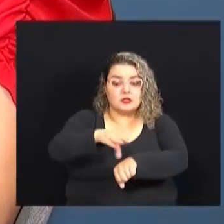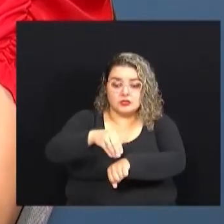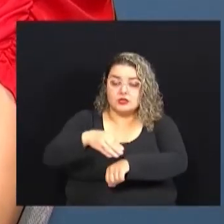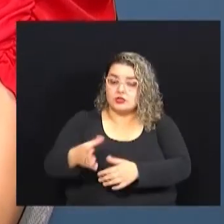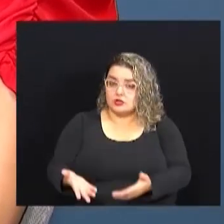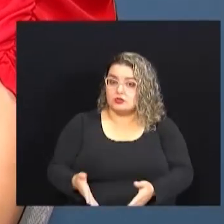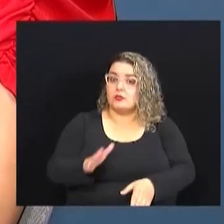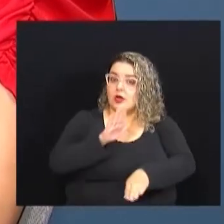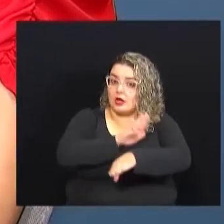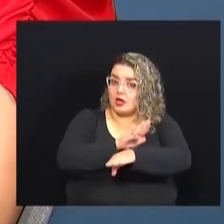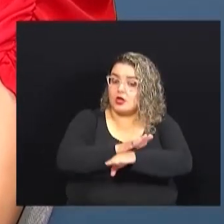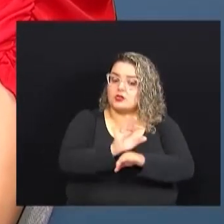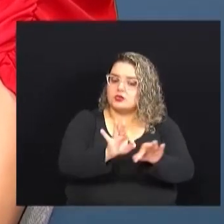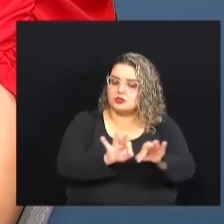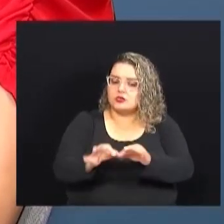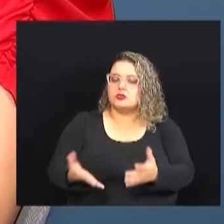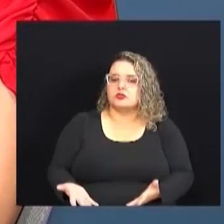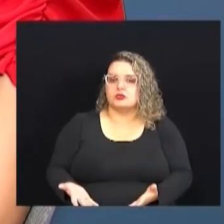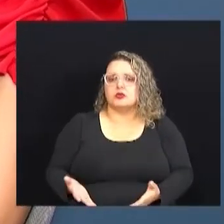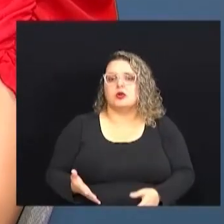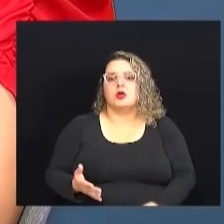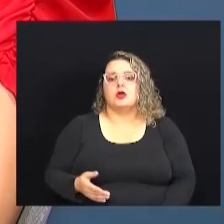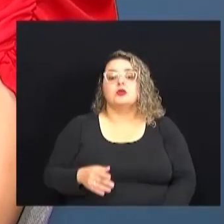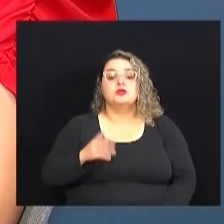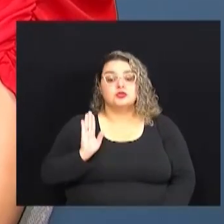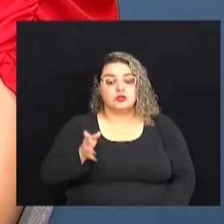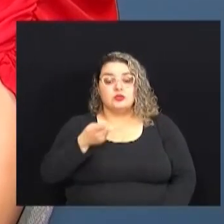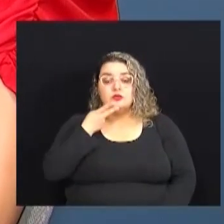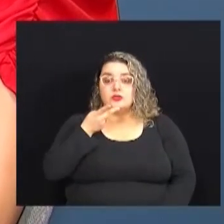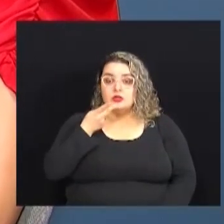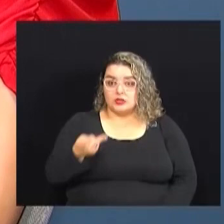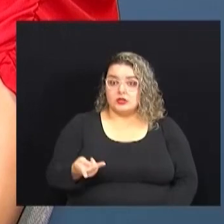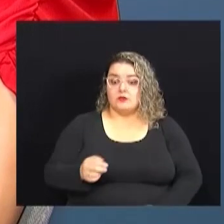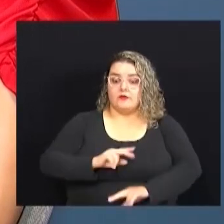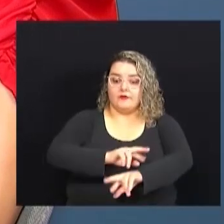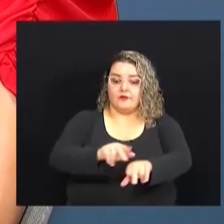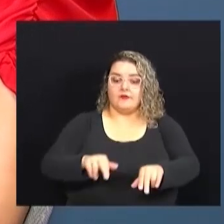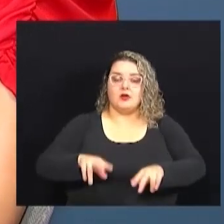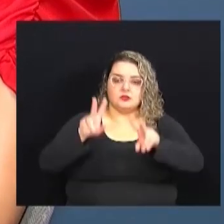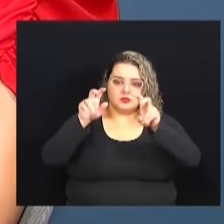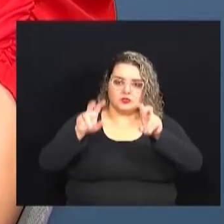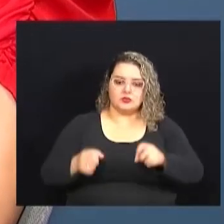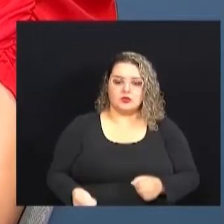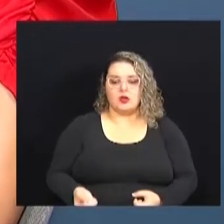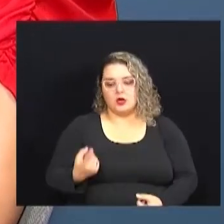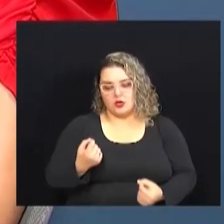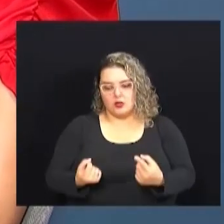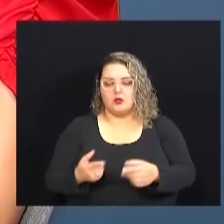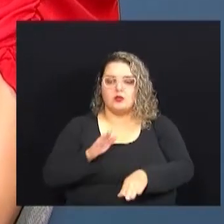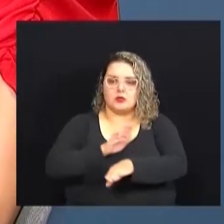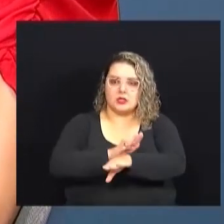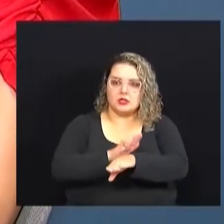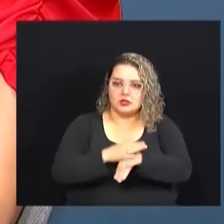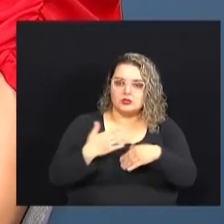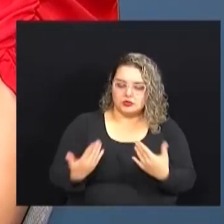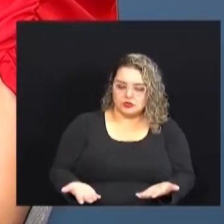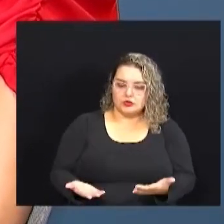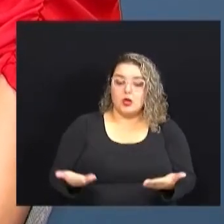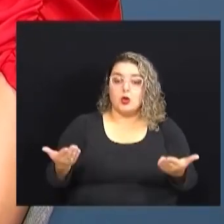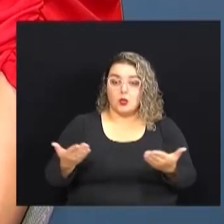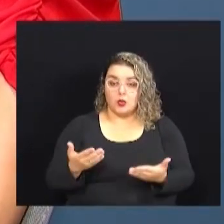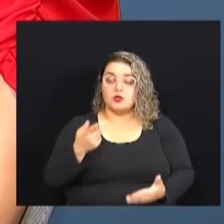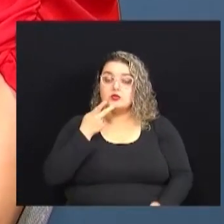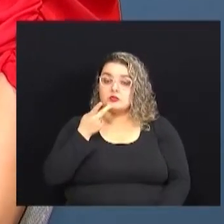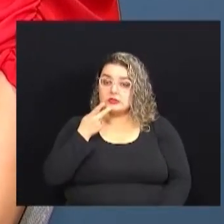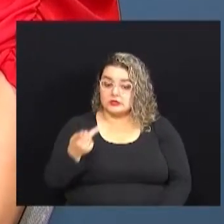nesse sentido, que vai ajudar vocês a organizar as finanças de vocês. Já falamos sobre muitos assuntos aqui, com certeza algum vai te ajudar. E